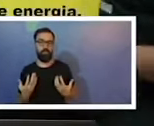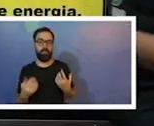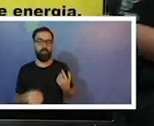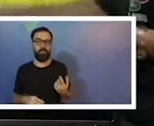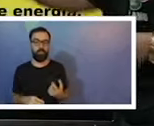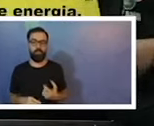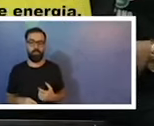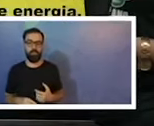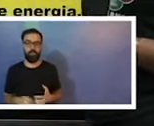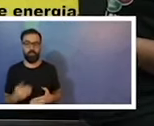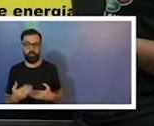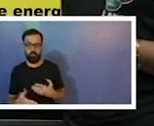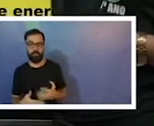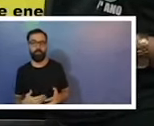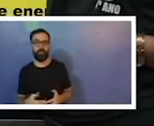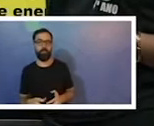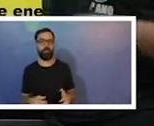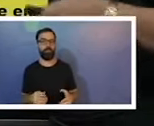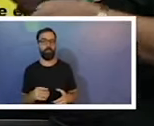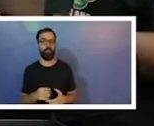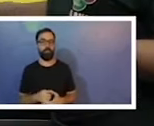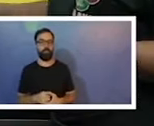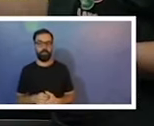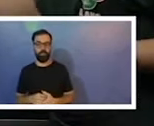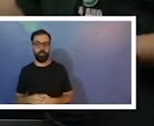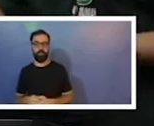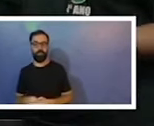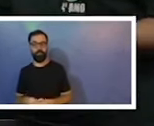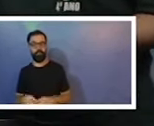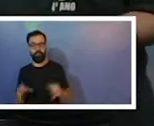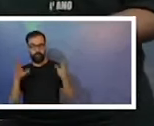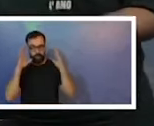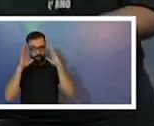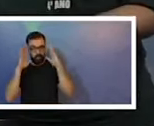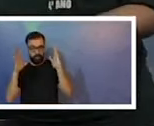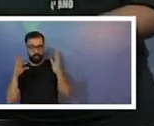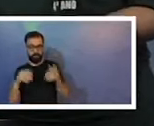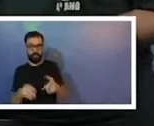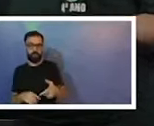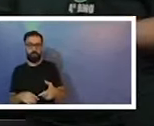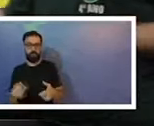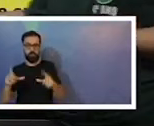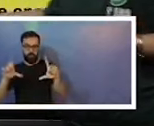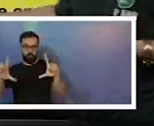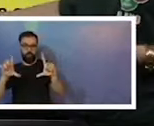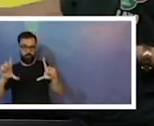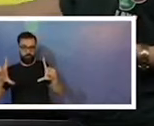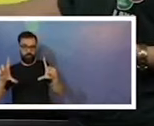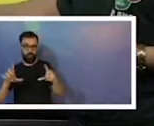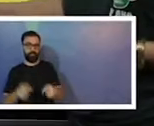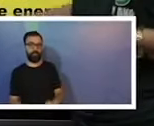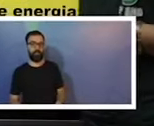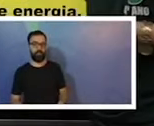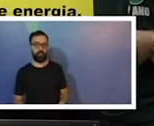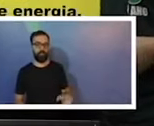página seguinte, a cadeia alimentares. Eu quero que vocês prestem atenção já na imagem que nós temos